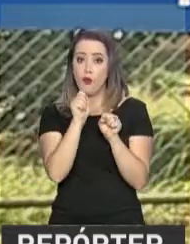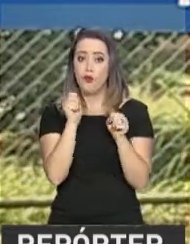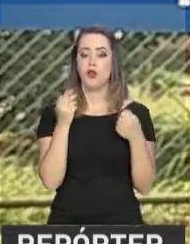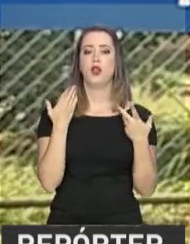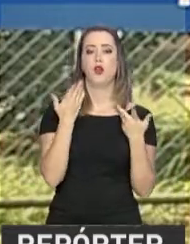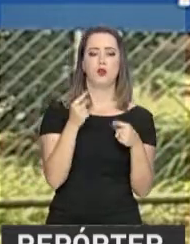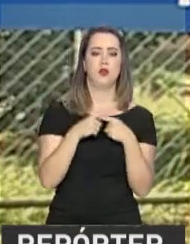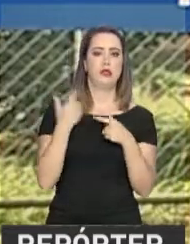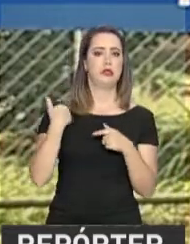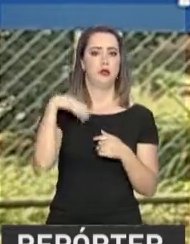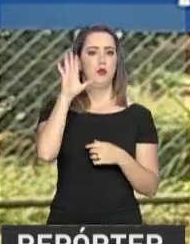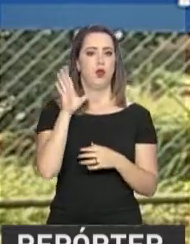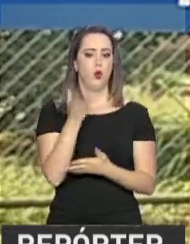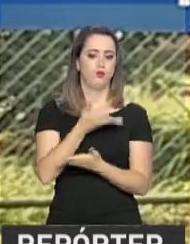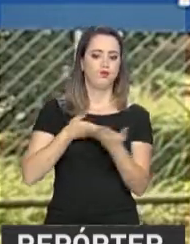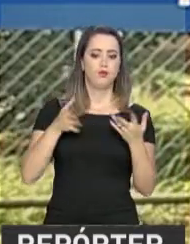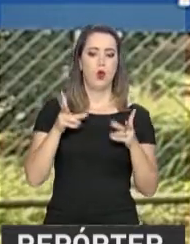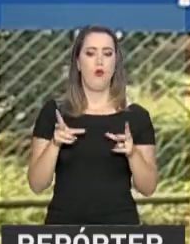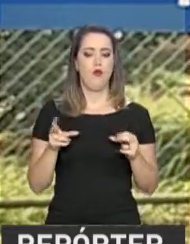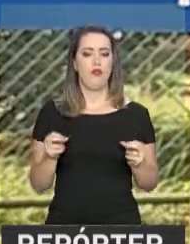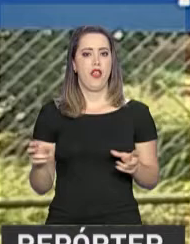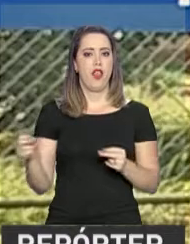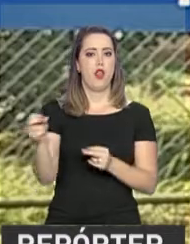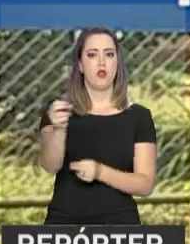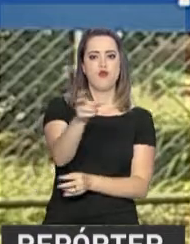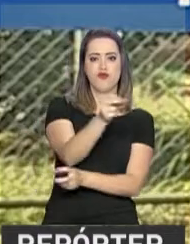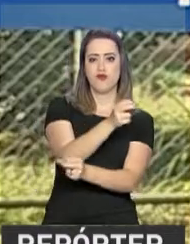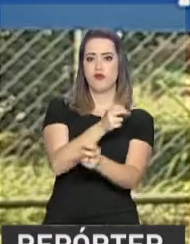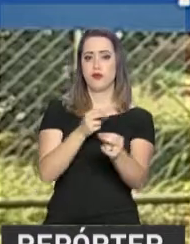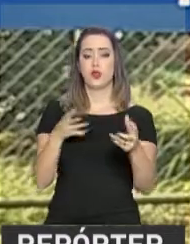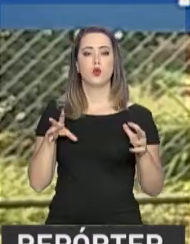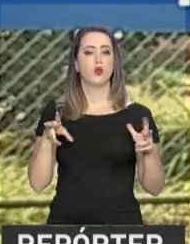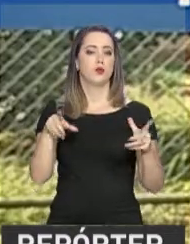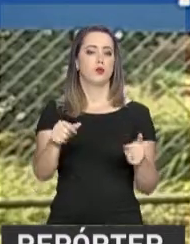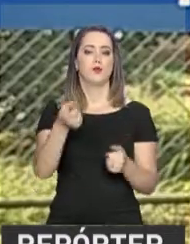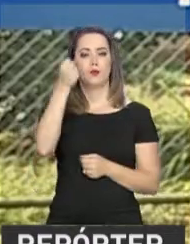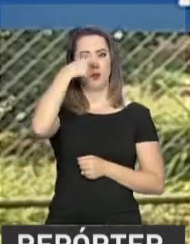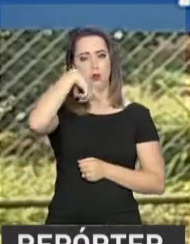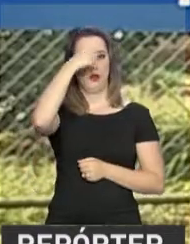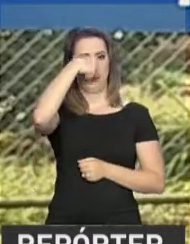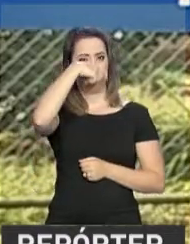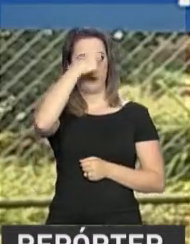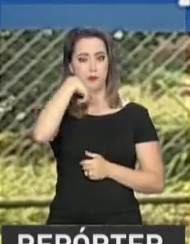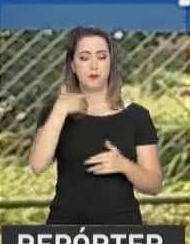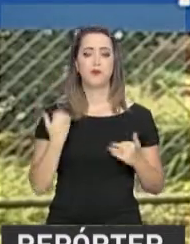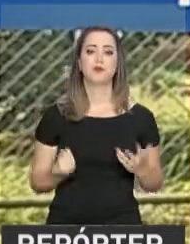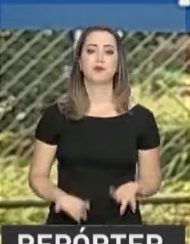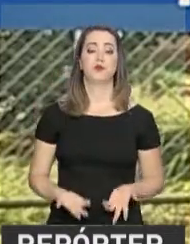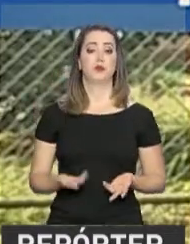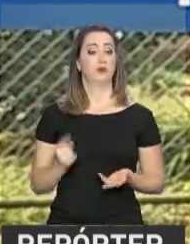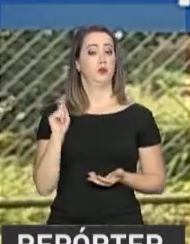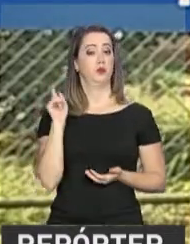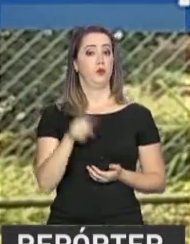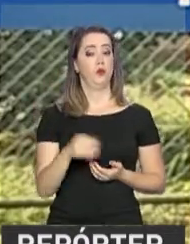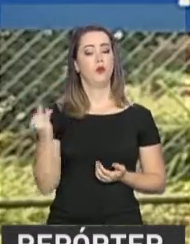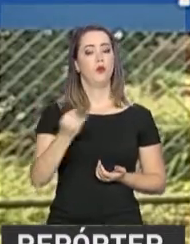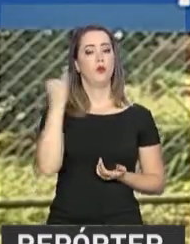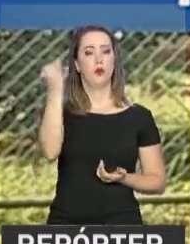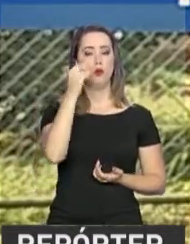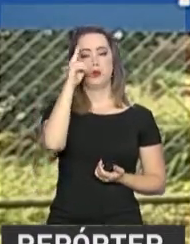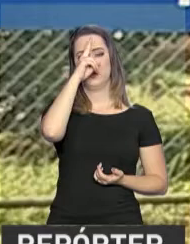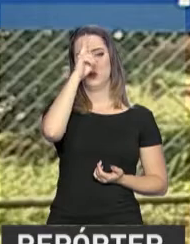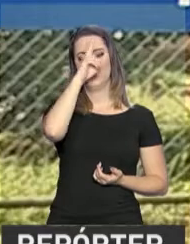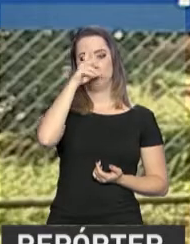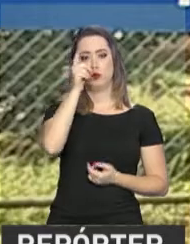quando há uma maior circulação do vírus do influenza que o vírus causador da gripe e é importante lembrar